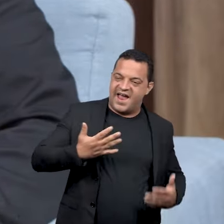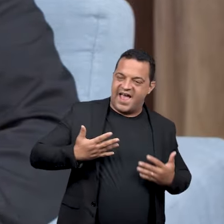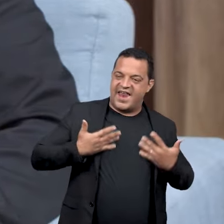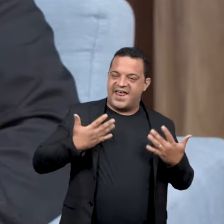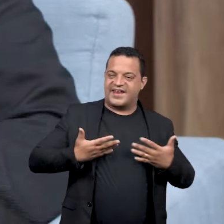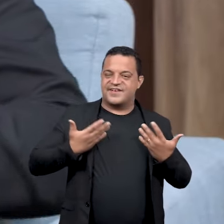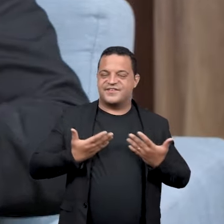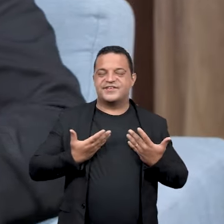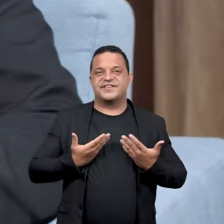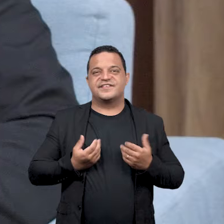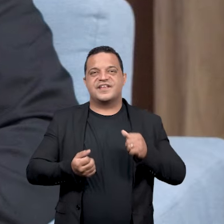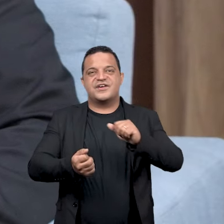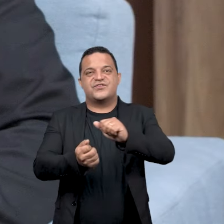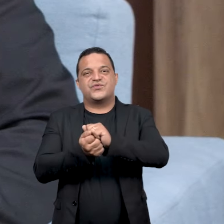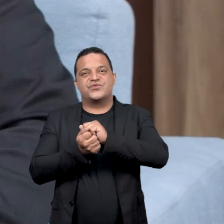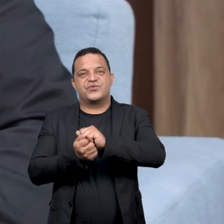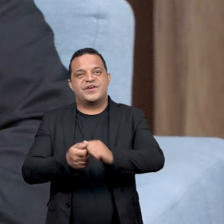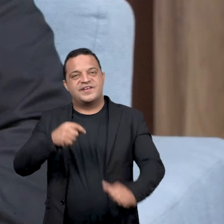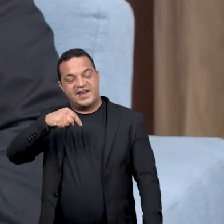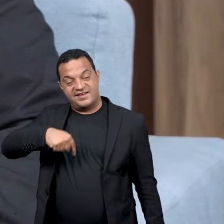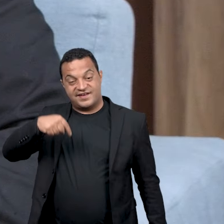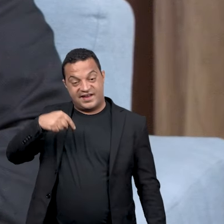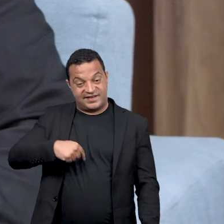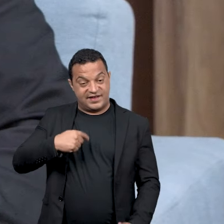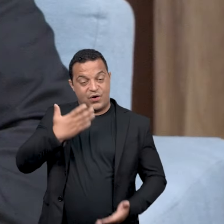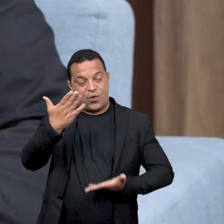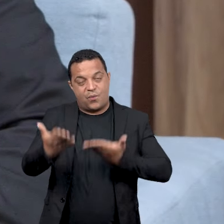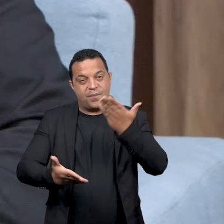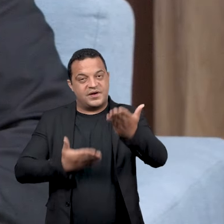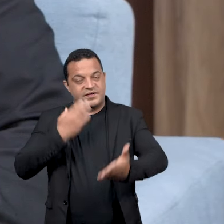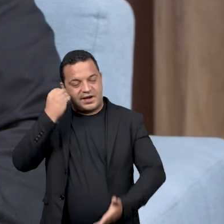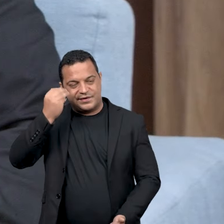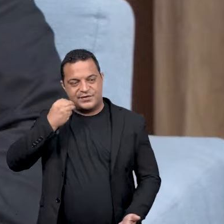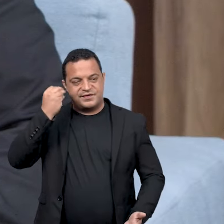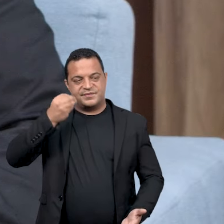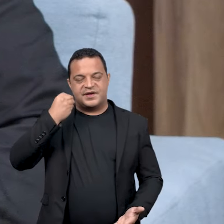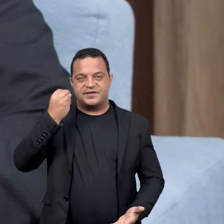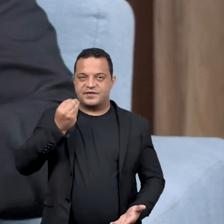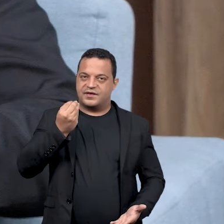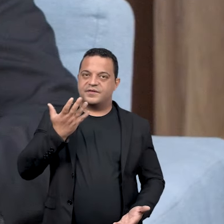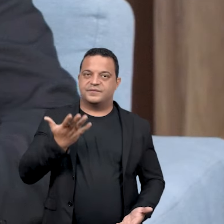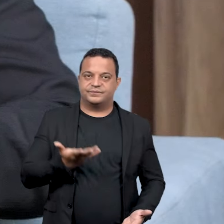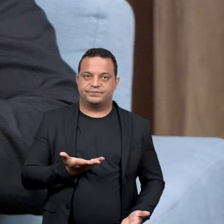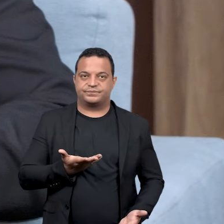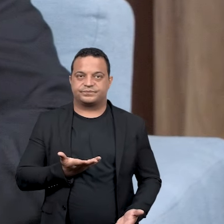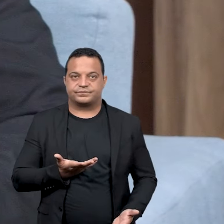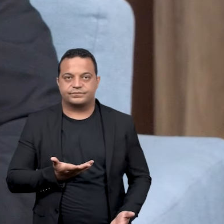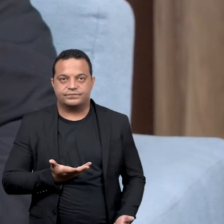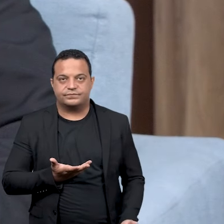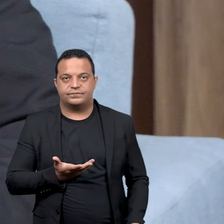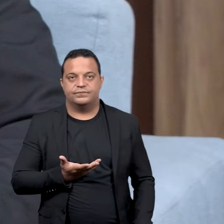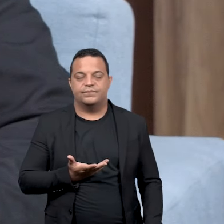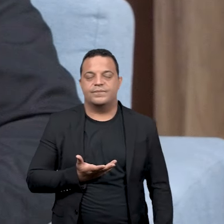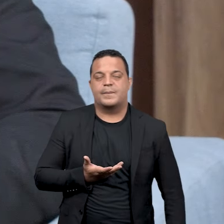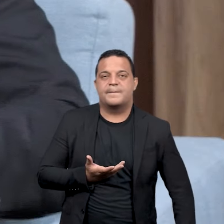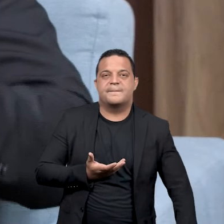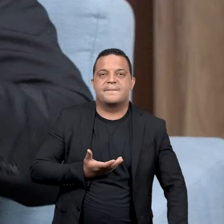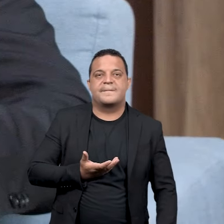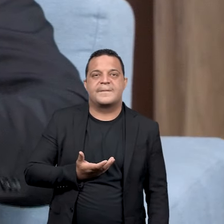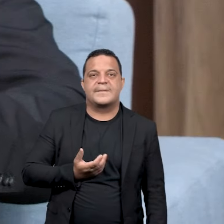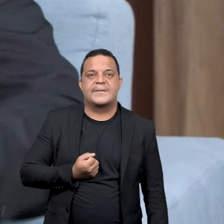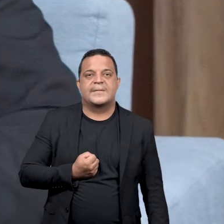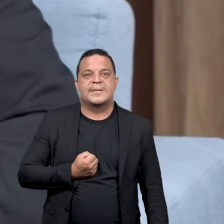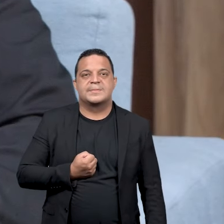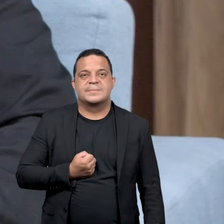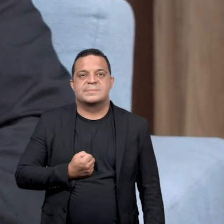alegria poder ter a sua participação aqui conosco no programa Mais Sábios, nos contando aqui como foi, pastor Fábio, o